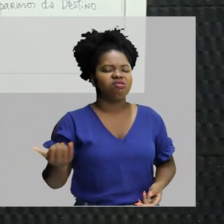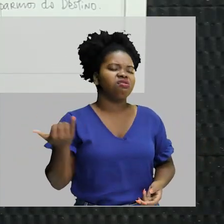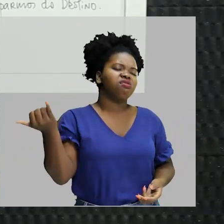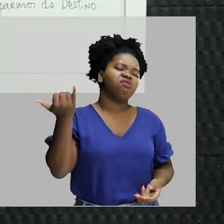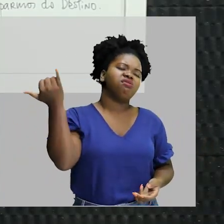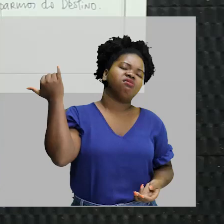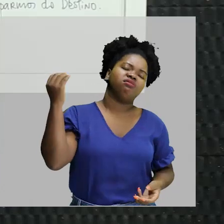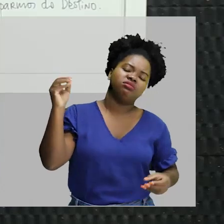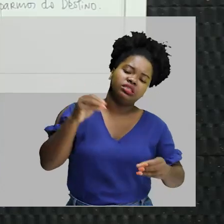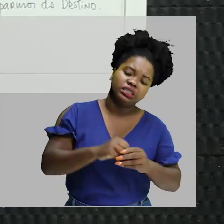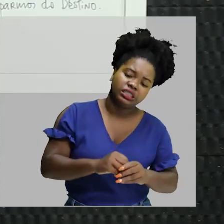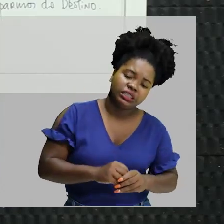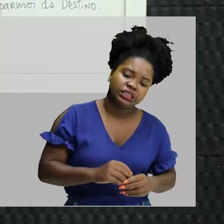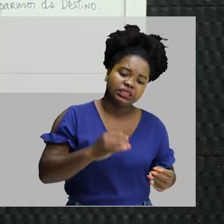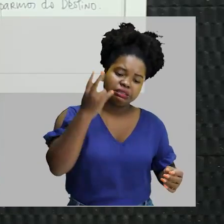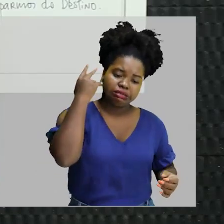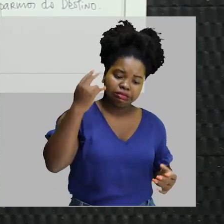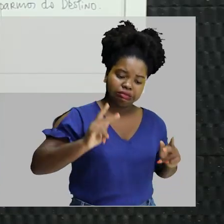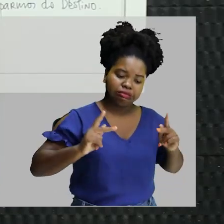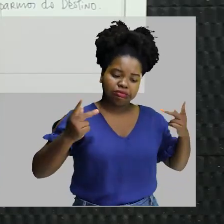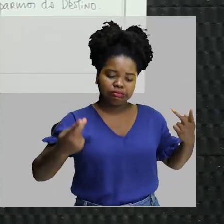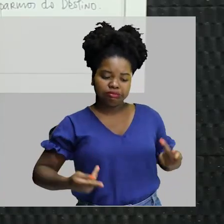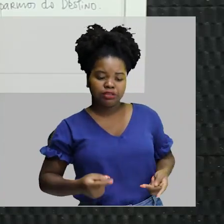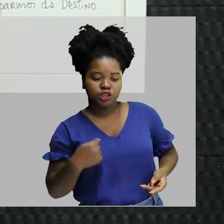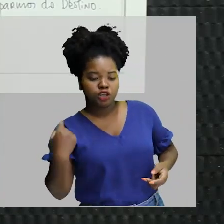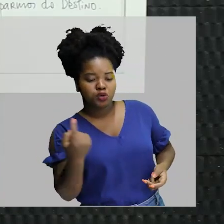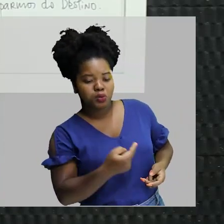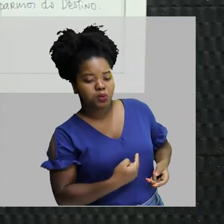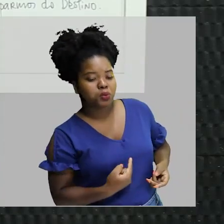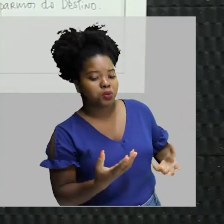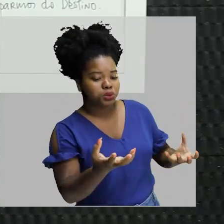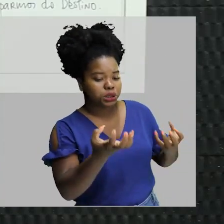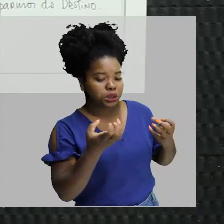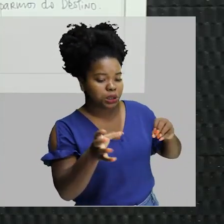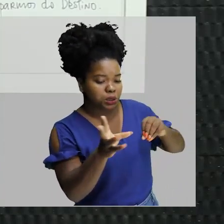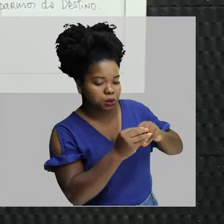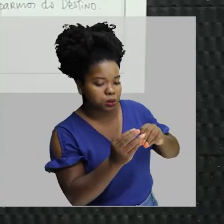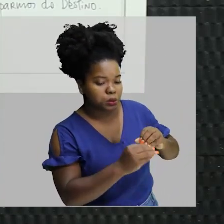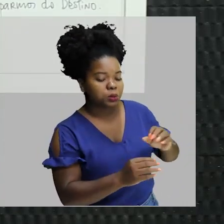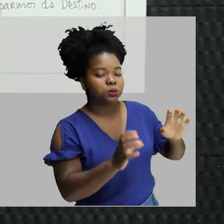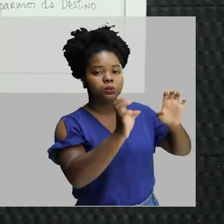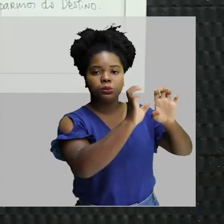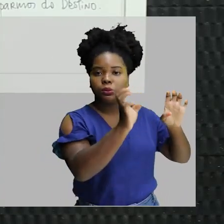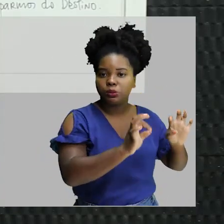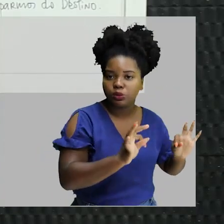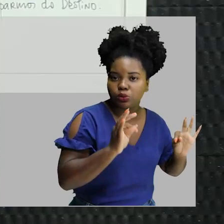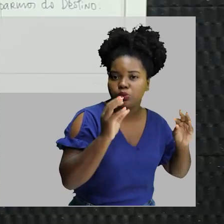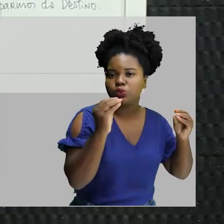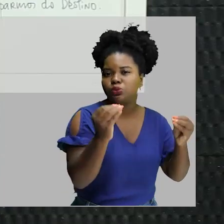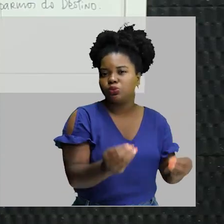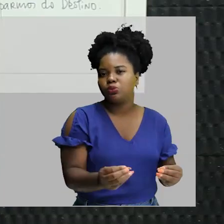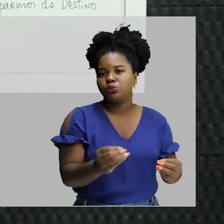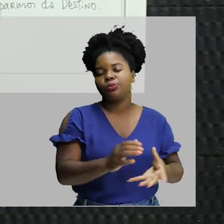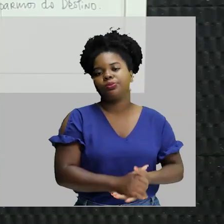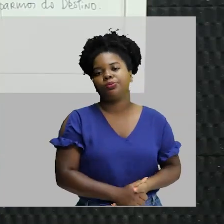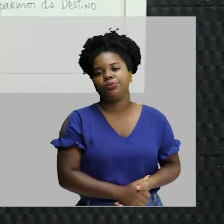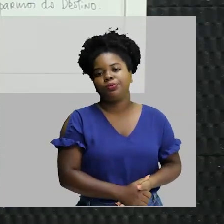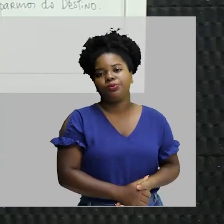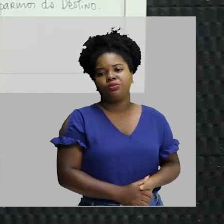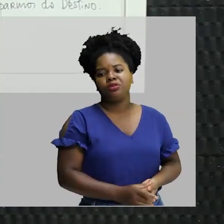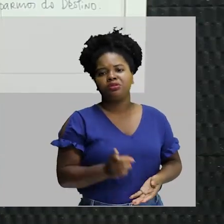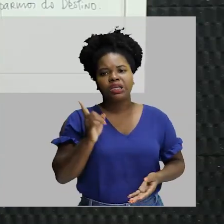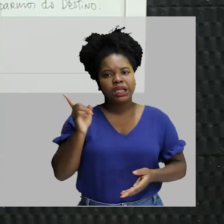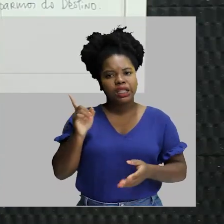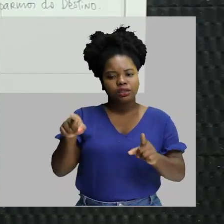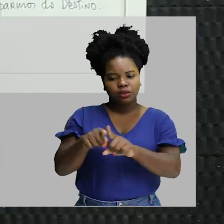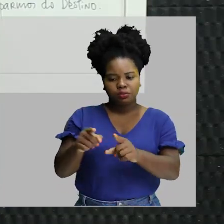dentro da humanidade, né? Dentro do nosso percurso do conhecimento, da construção de tudo, inclusive lá no